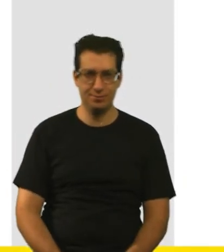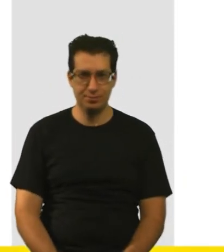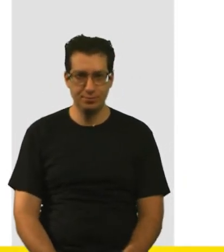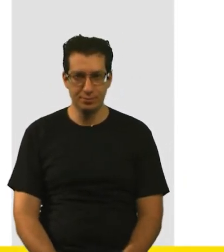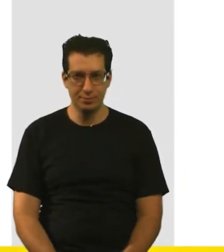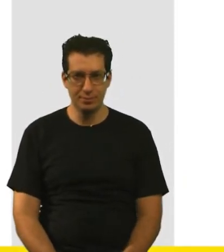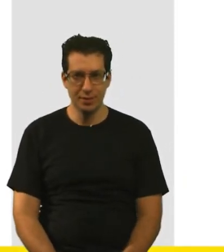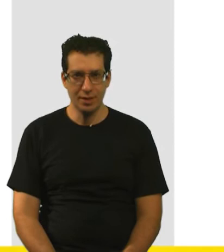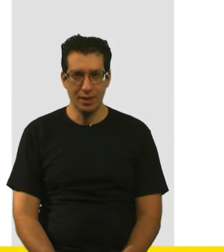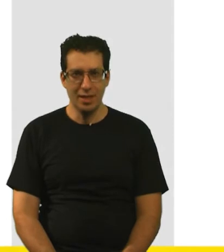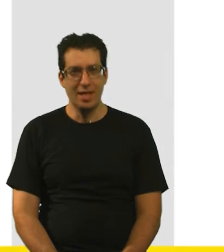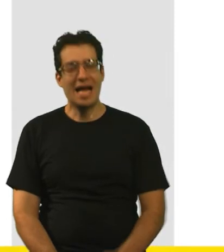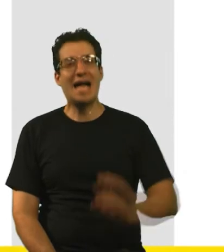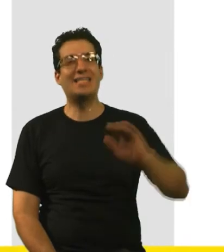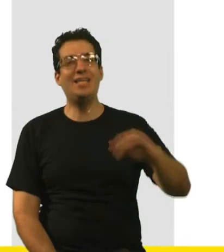regra.